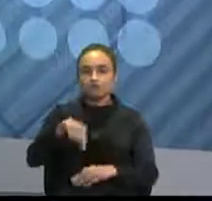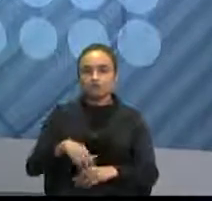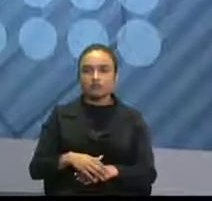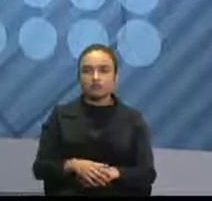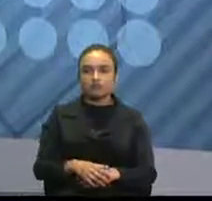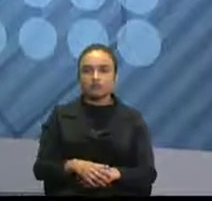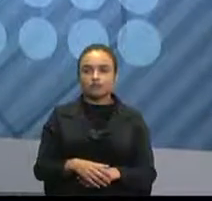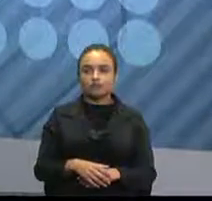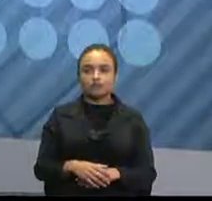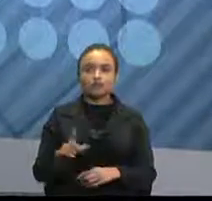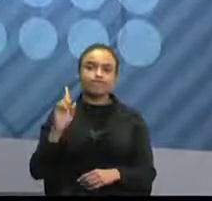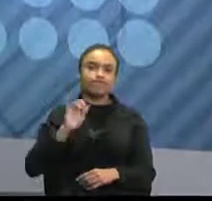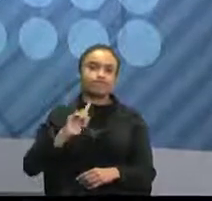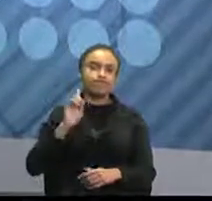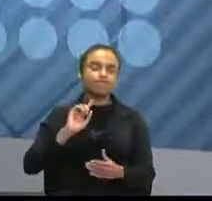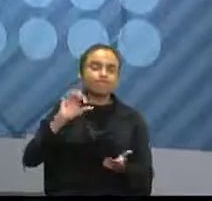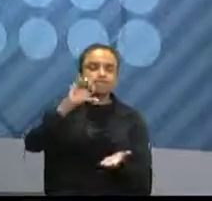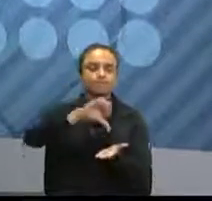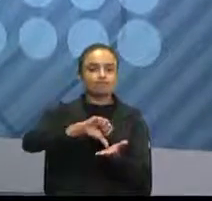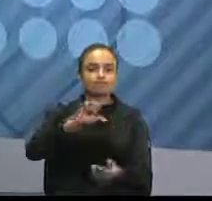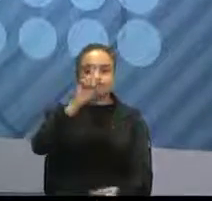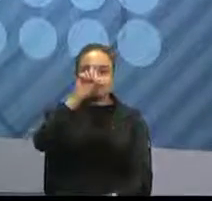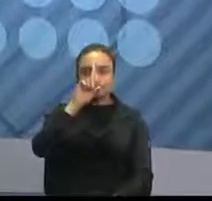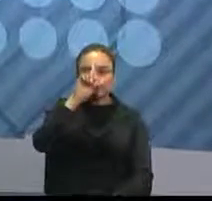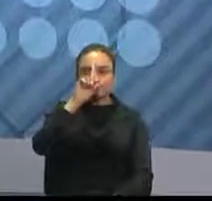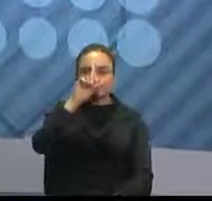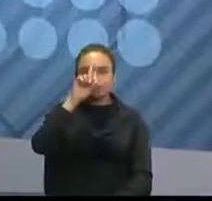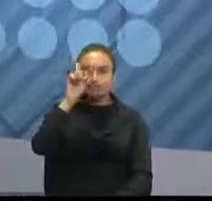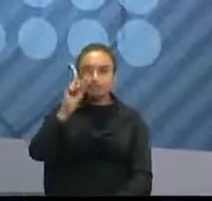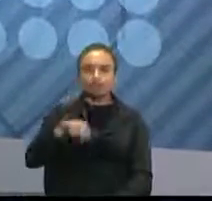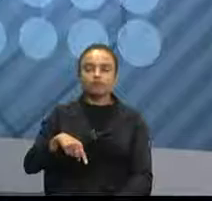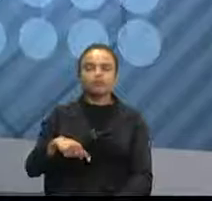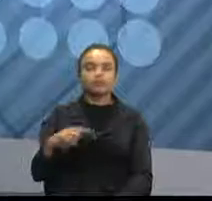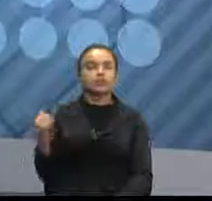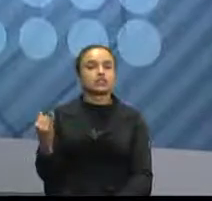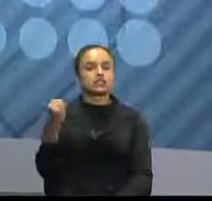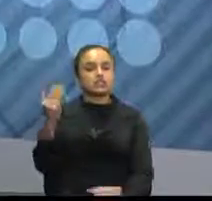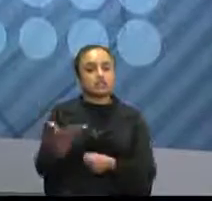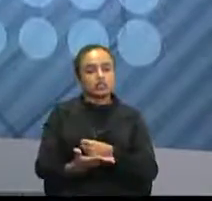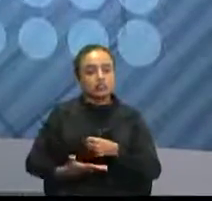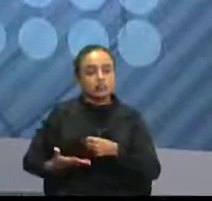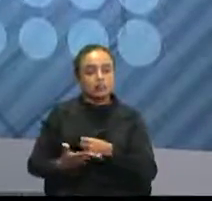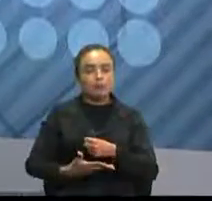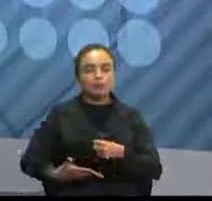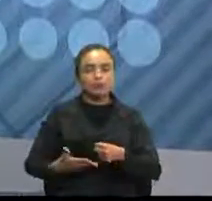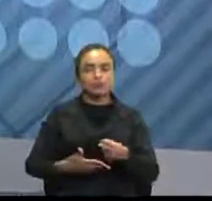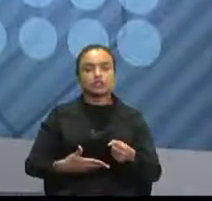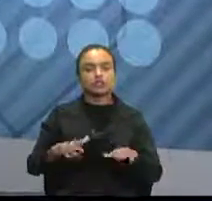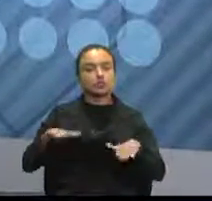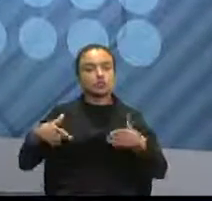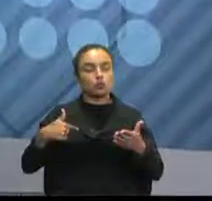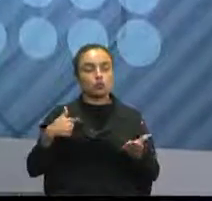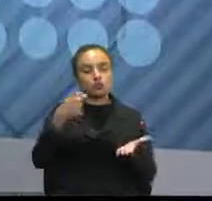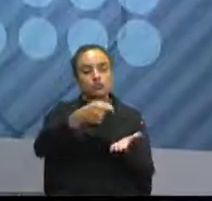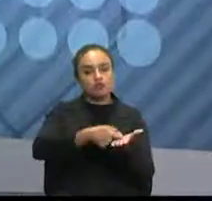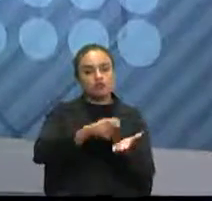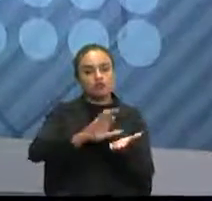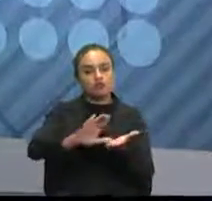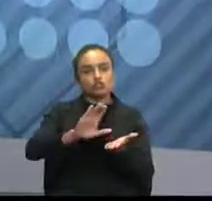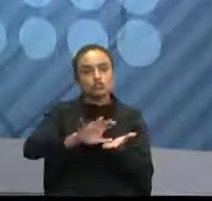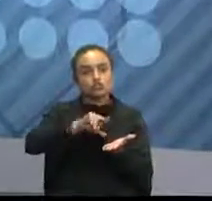nas minas gerais e isso é um fator primordial sim sem dúvida quando a gente atua com o mercado de ações a gente sempre vai trabalhar